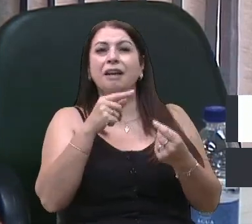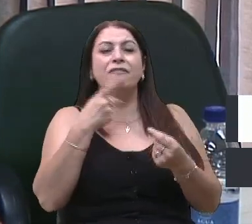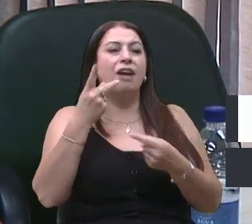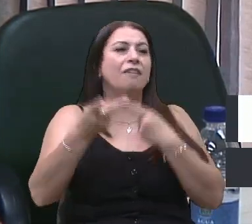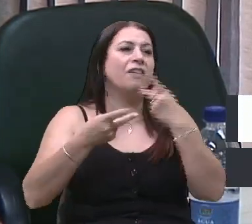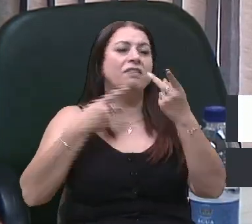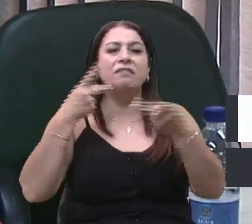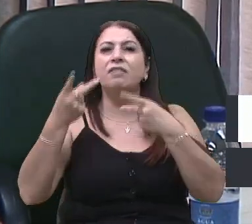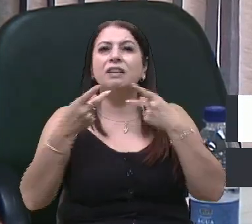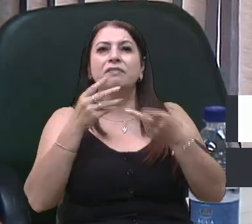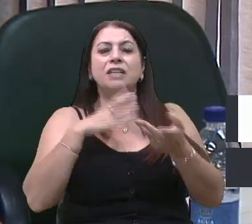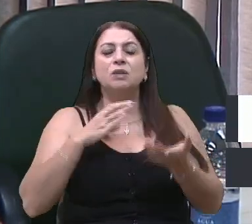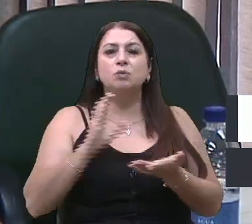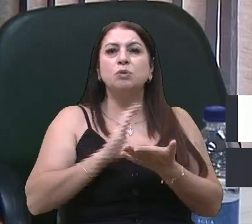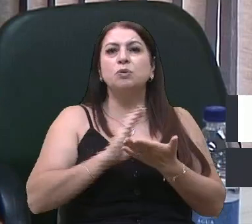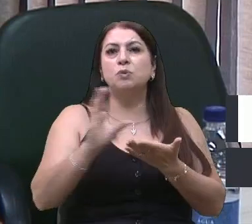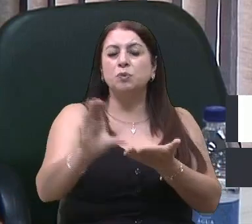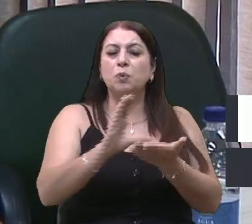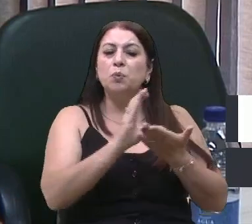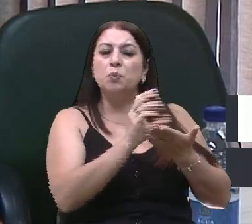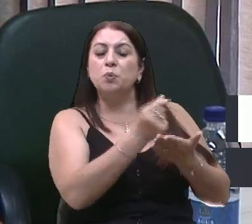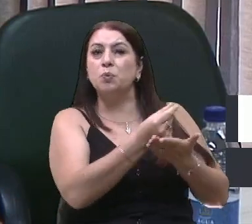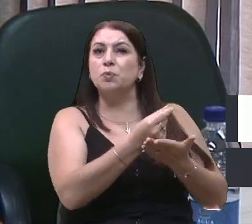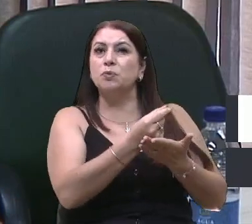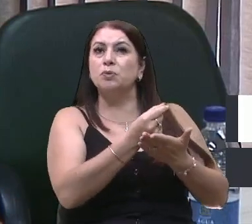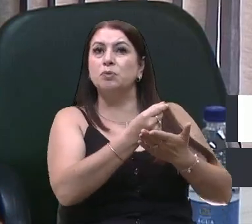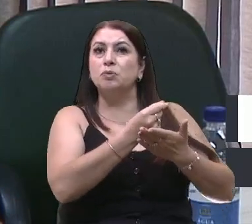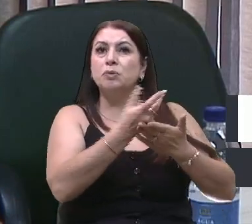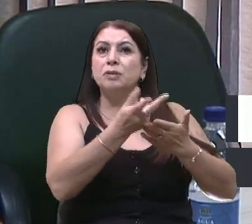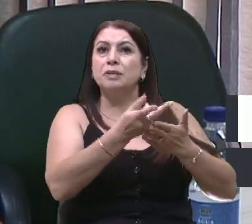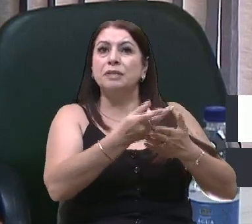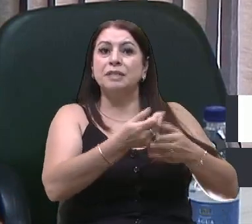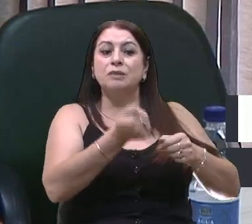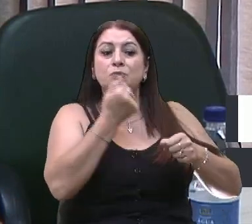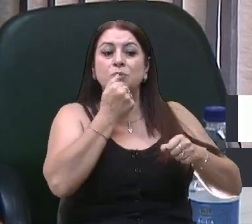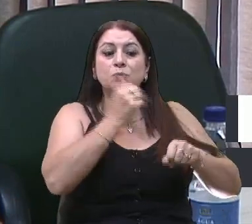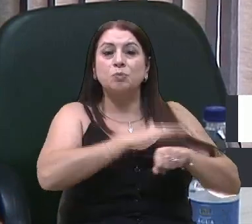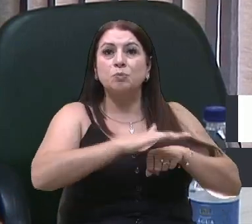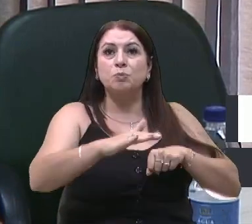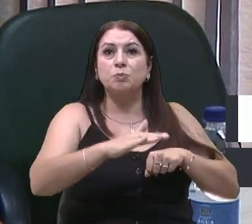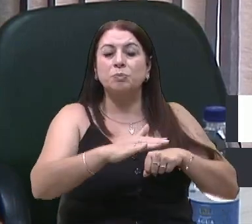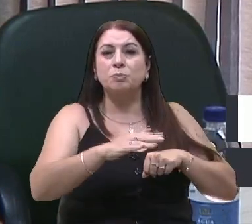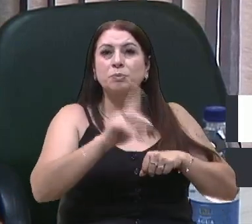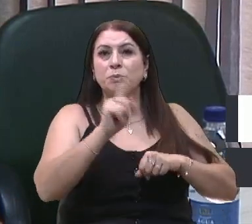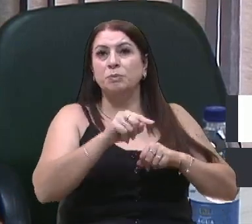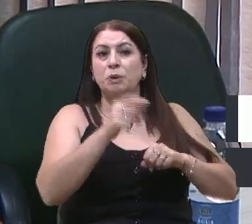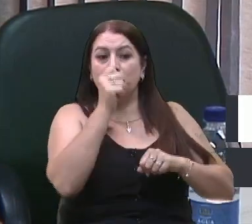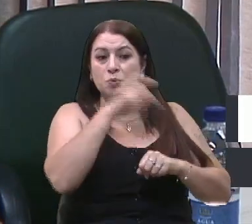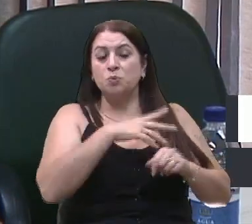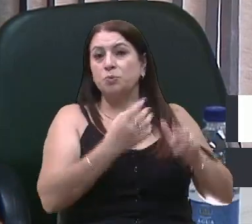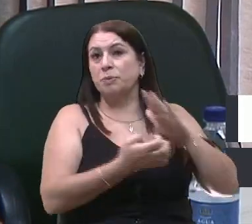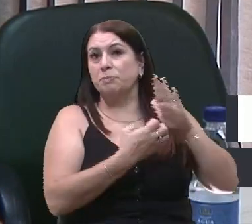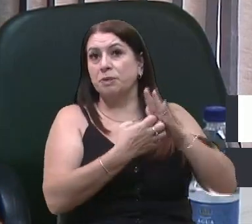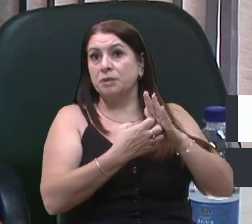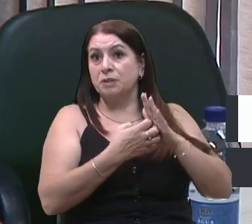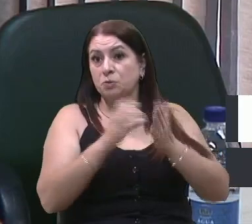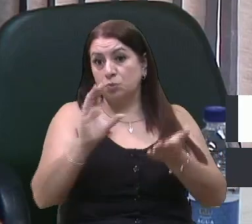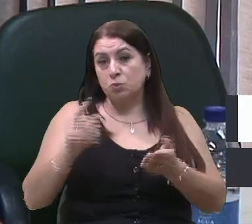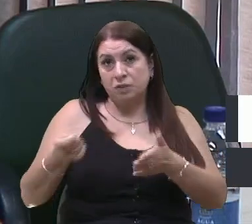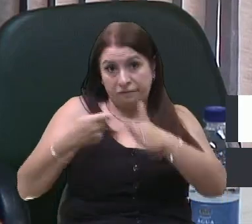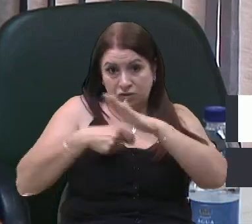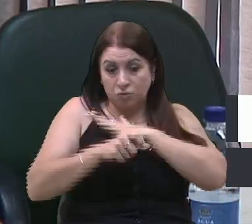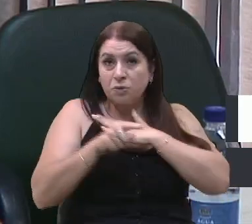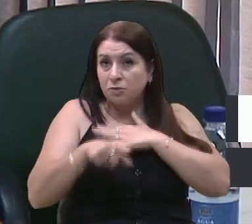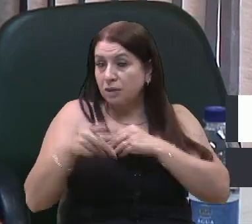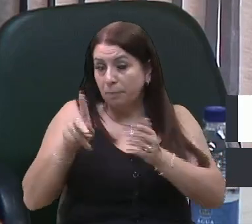ou o concreto que estava sendo feito eram para a empresa. É um absurdo, é da cidade, né? Os investimentos são de Caxias do Sul,